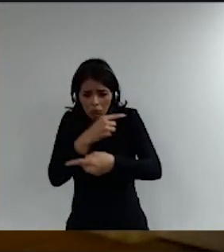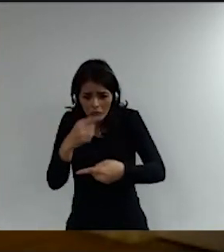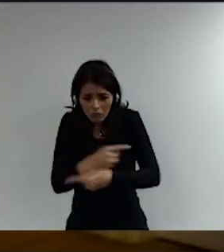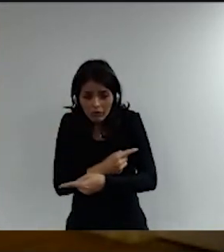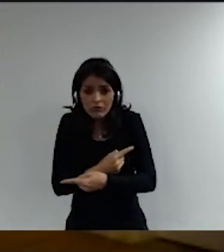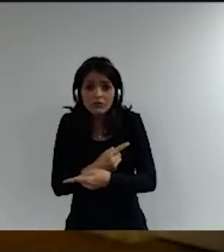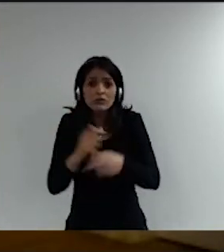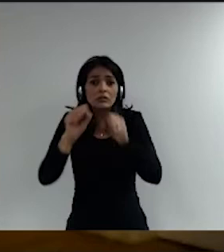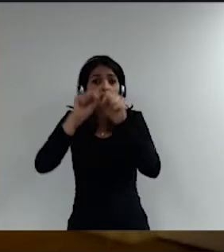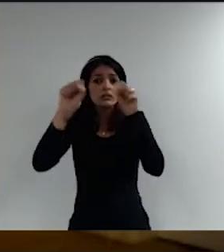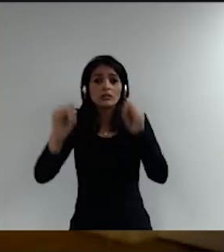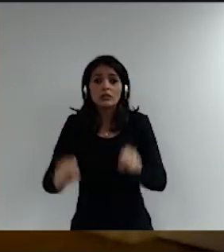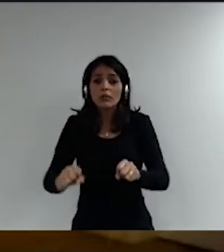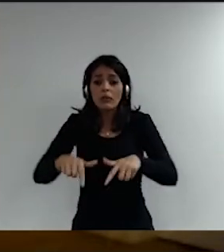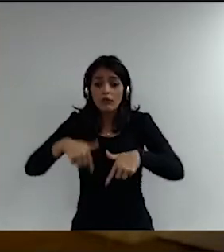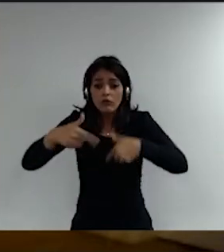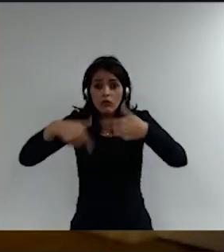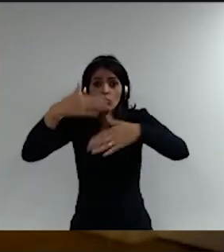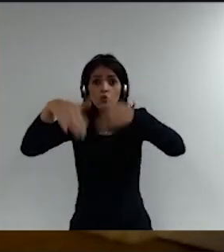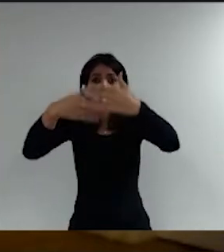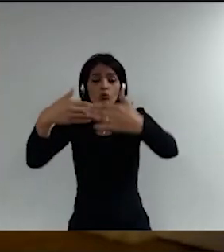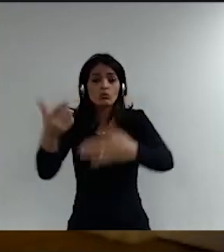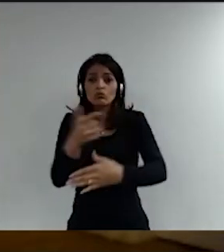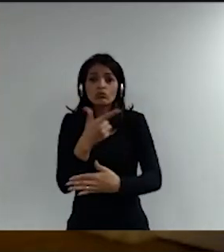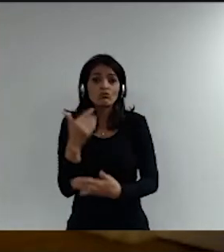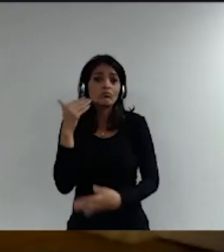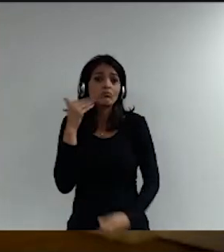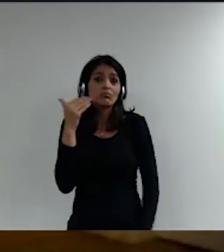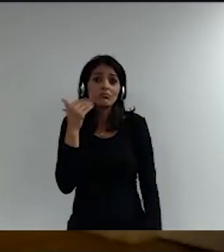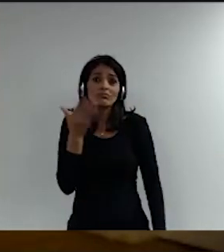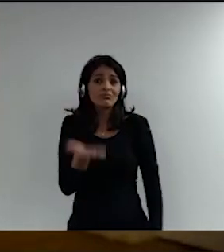É um sistema que não pode funcionar e não funciona.